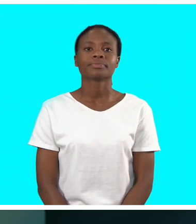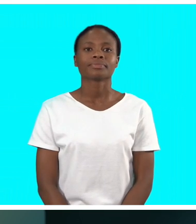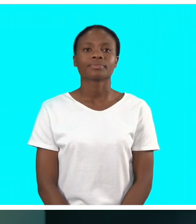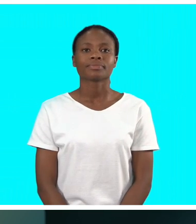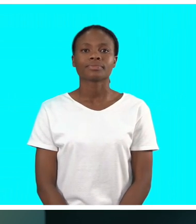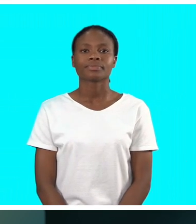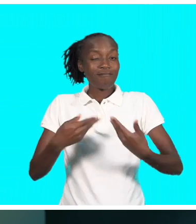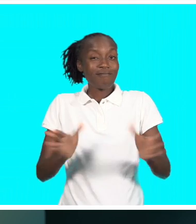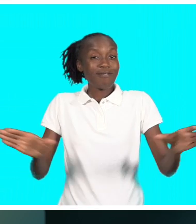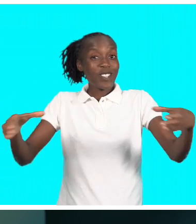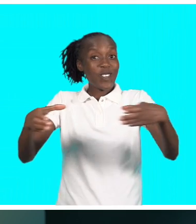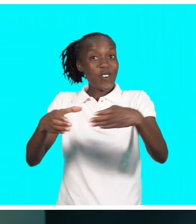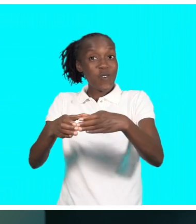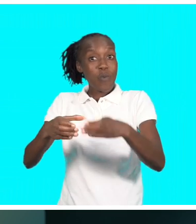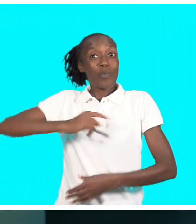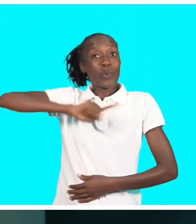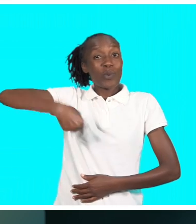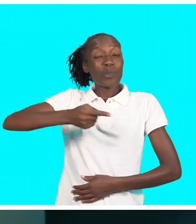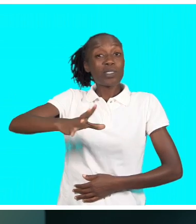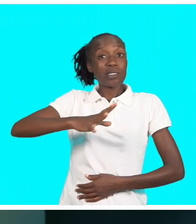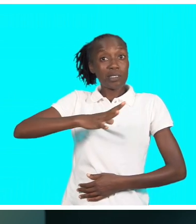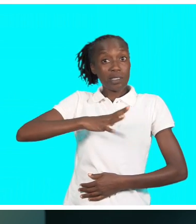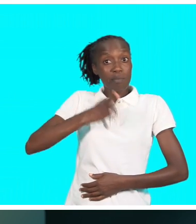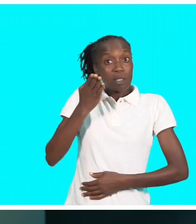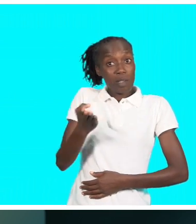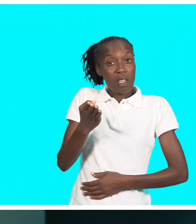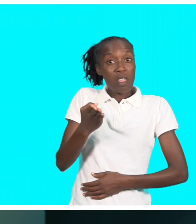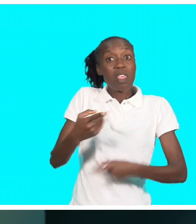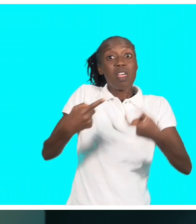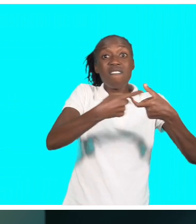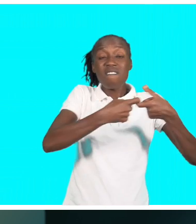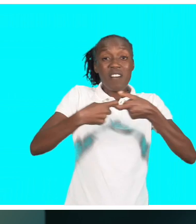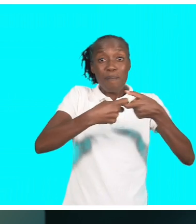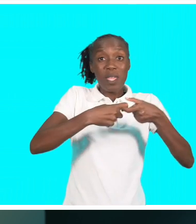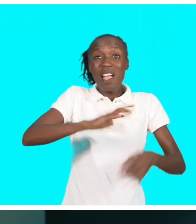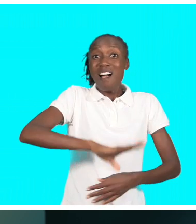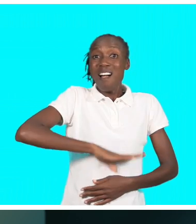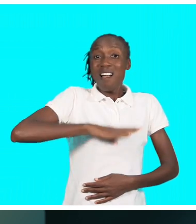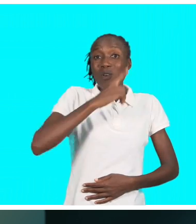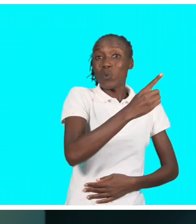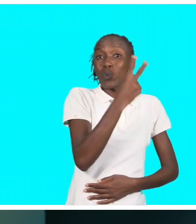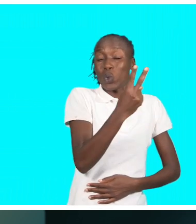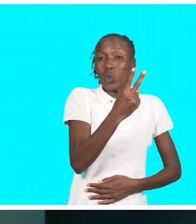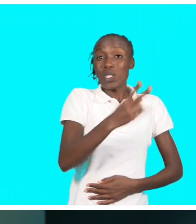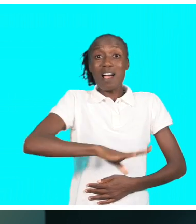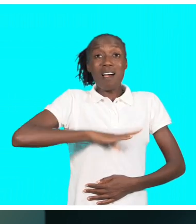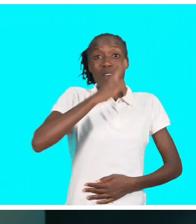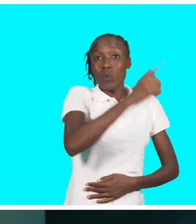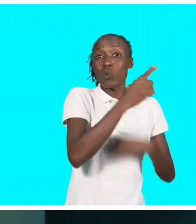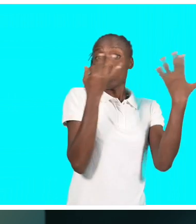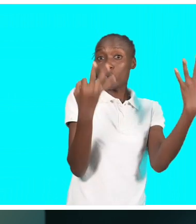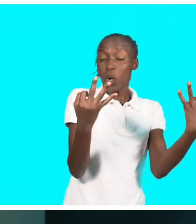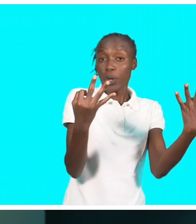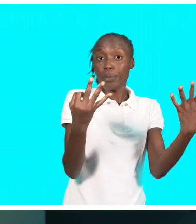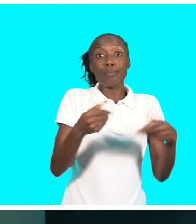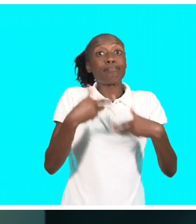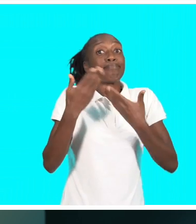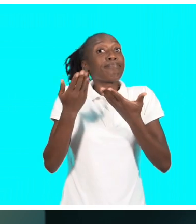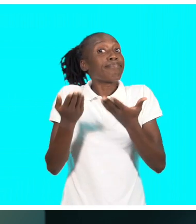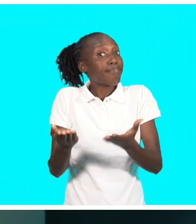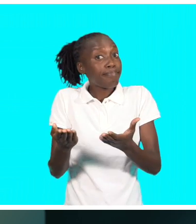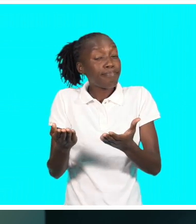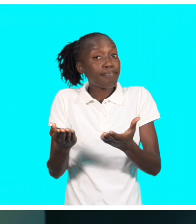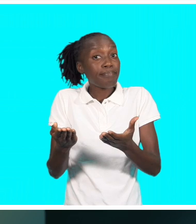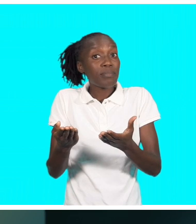lista. Em termos de grupo-alvo, nós temos agregados familiares chefiados por crianças de 12 a 18